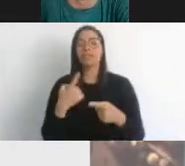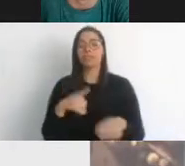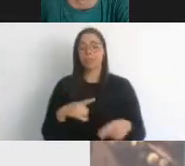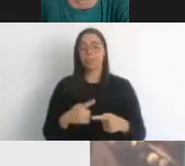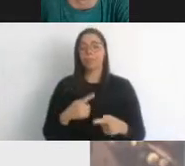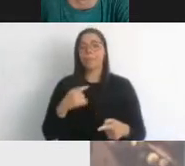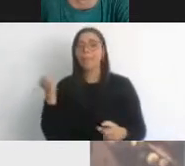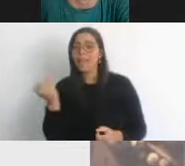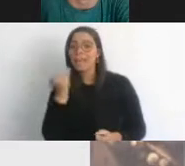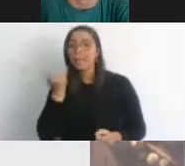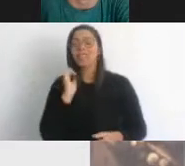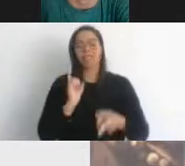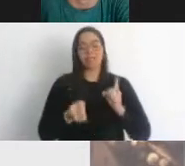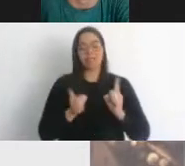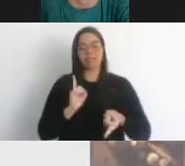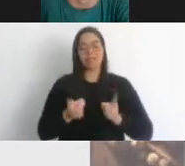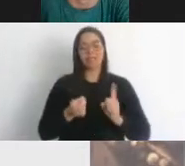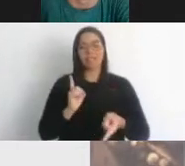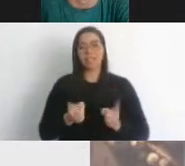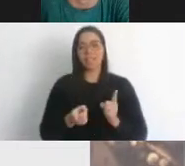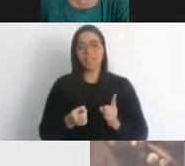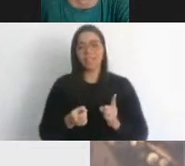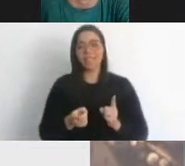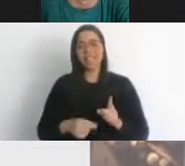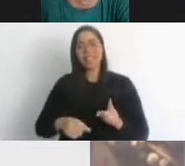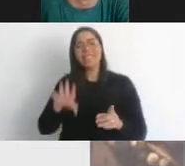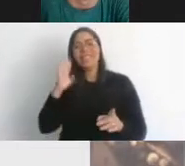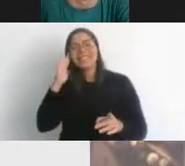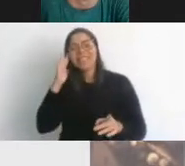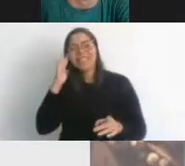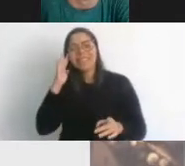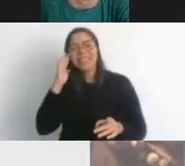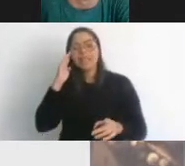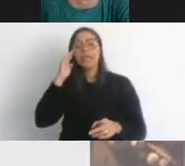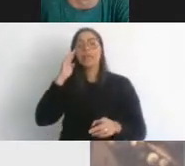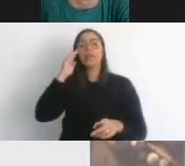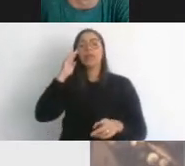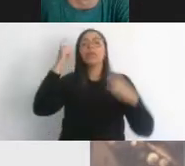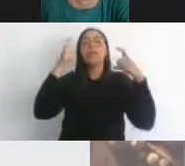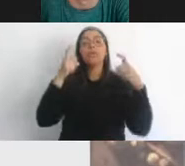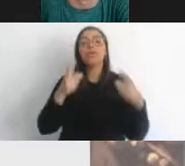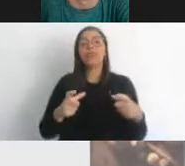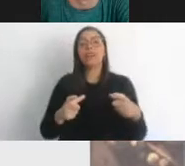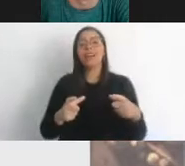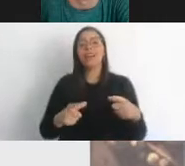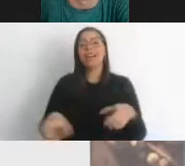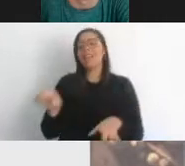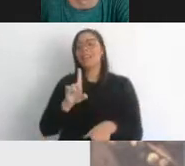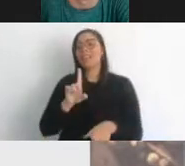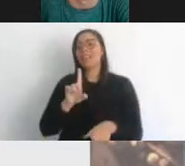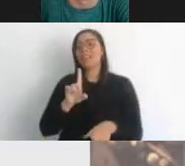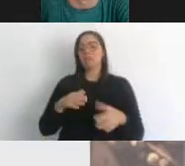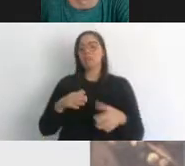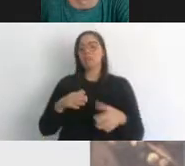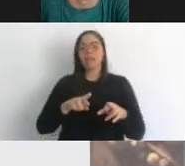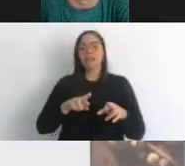importante que as travestis ela se entendam em um lugar e deixar e não nesse entra lugar que está